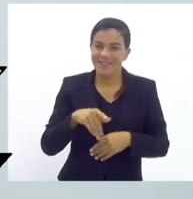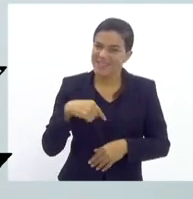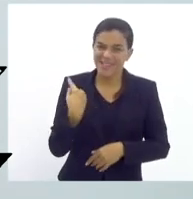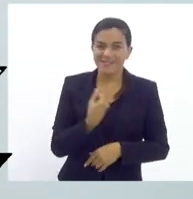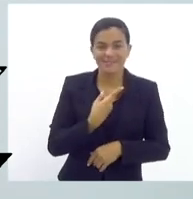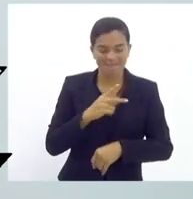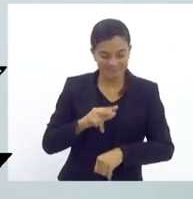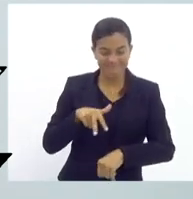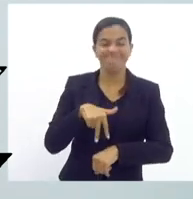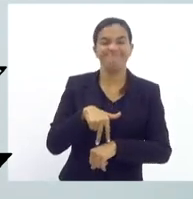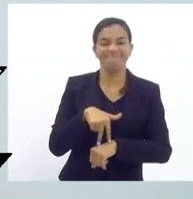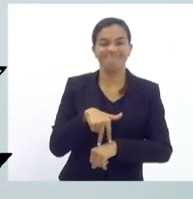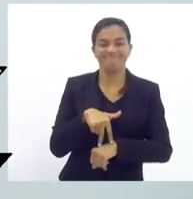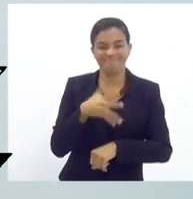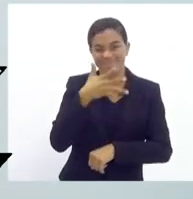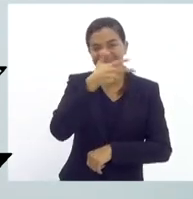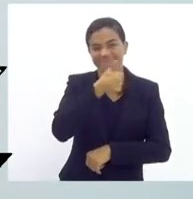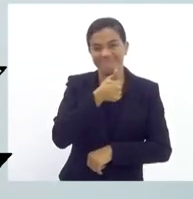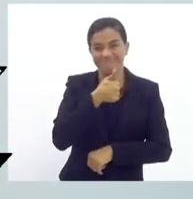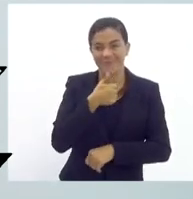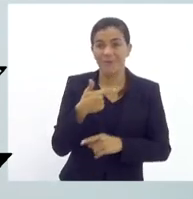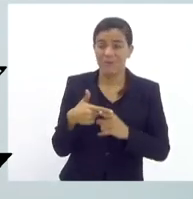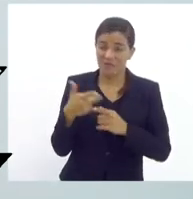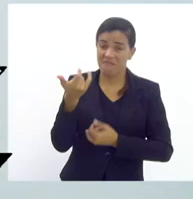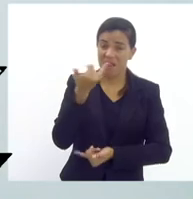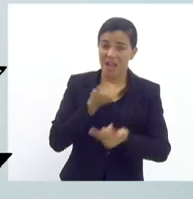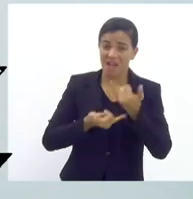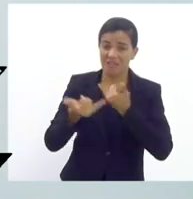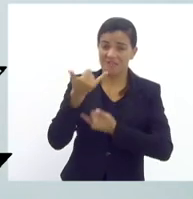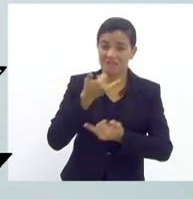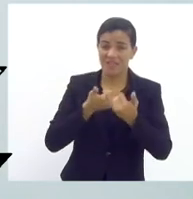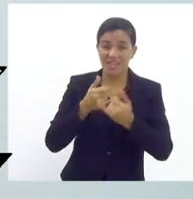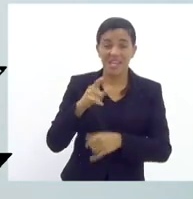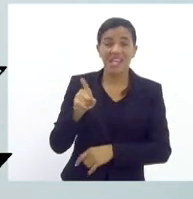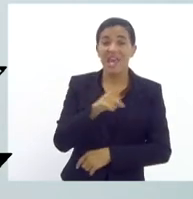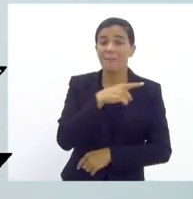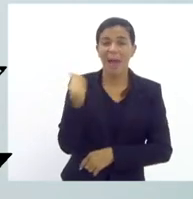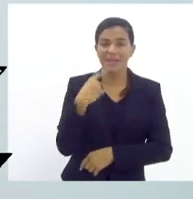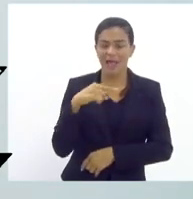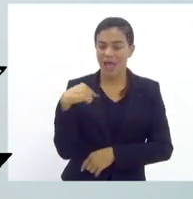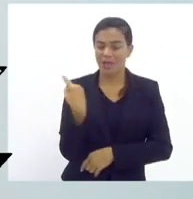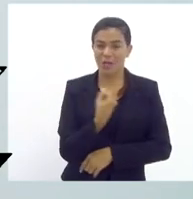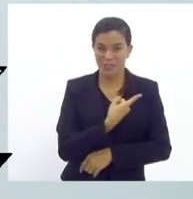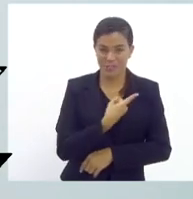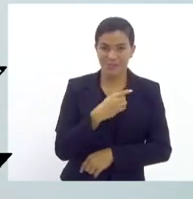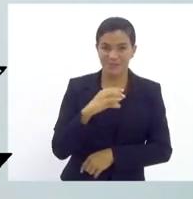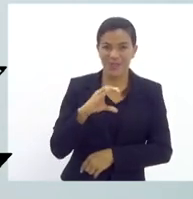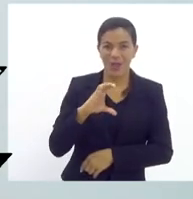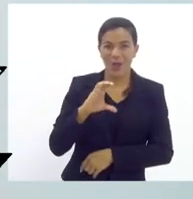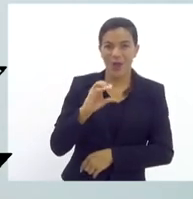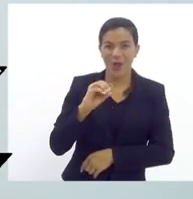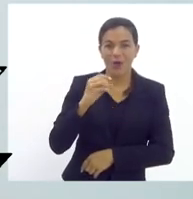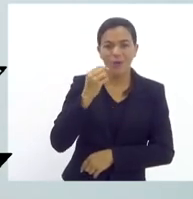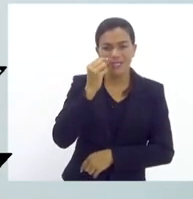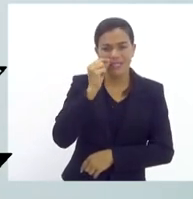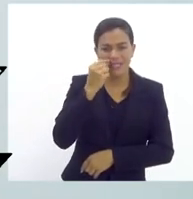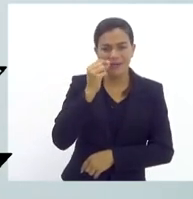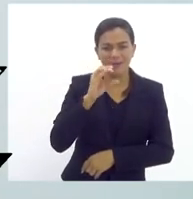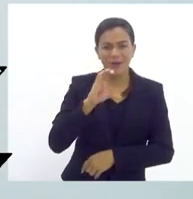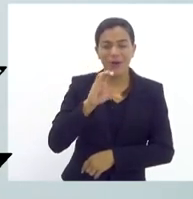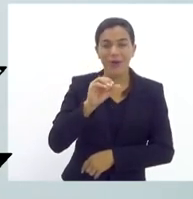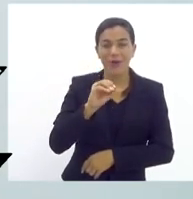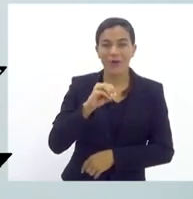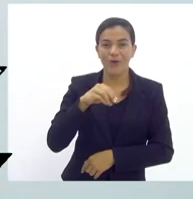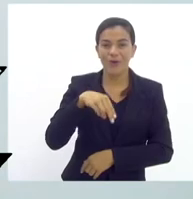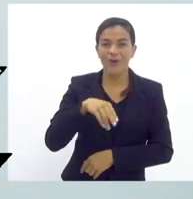sobreviver porque eles até disseram que acabar conosco como Conceição Evaristo falou e